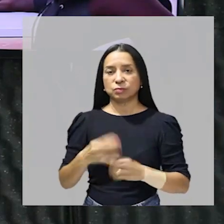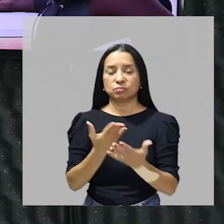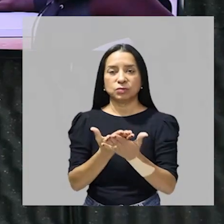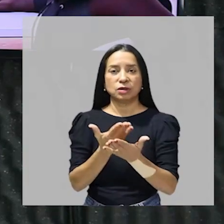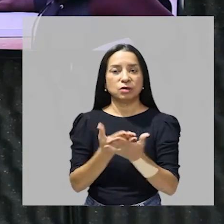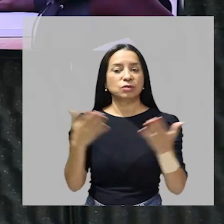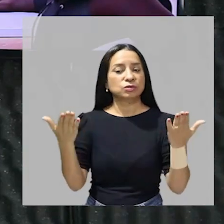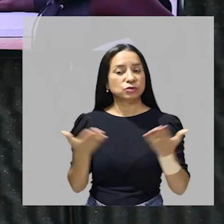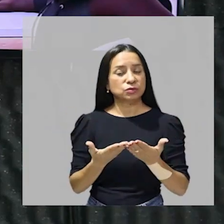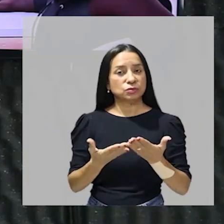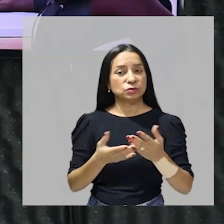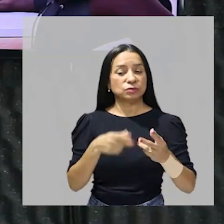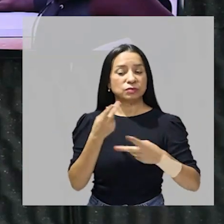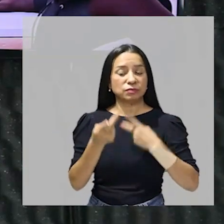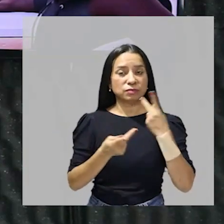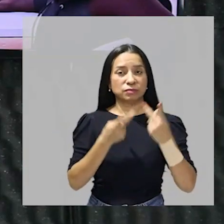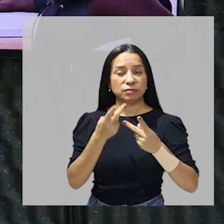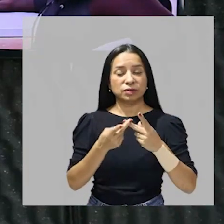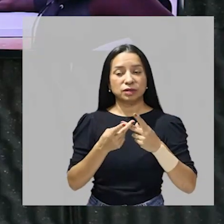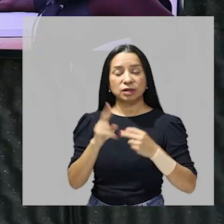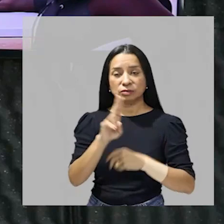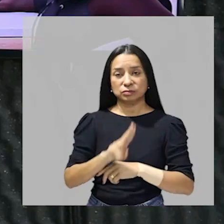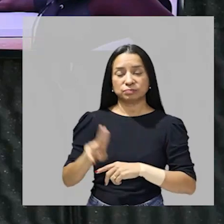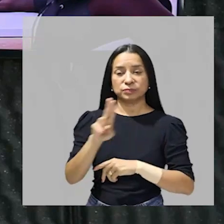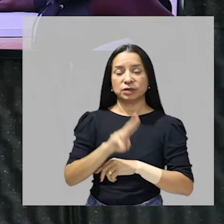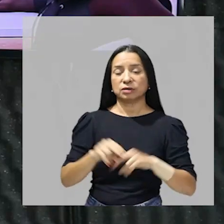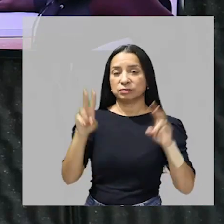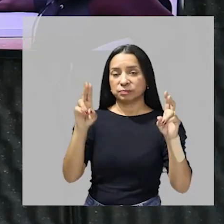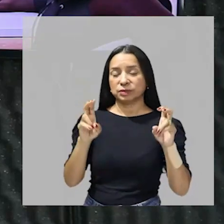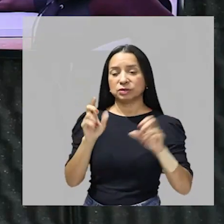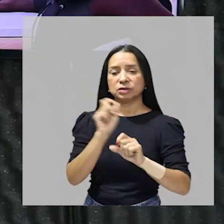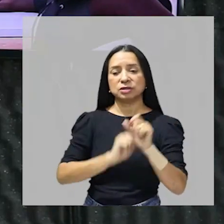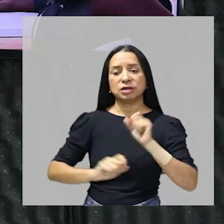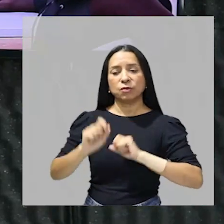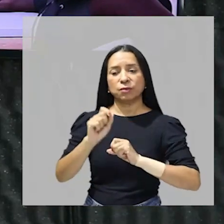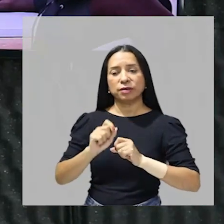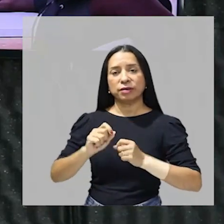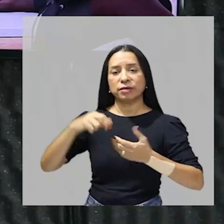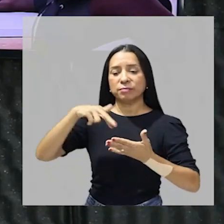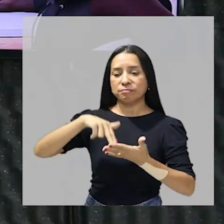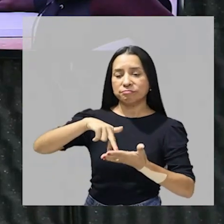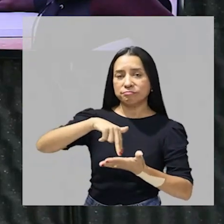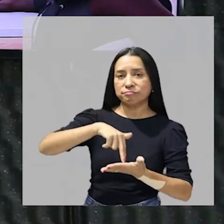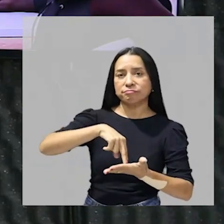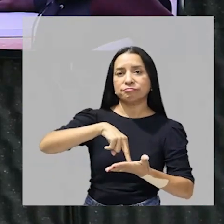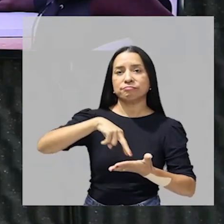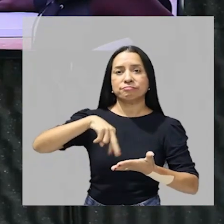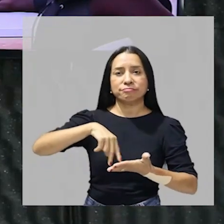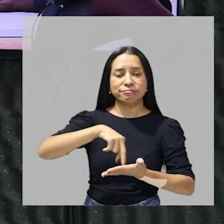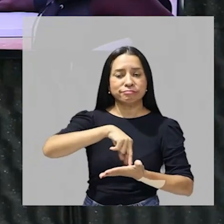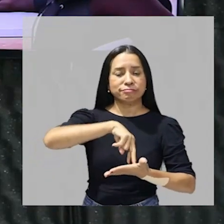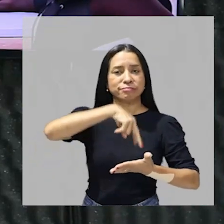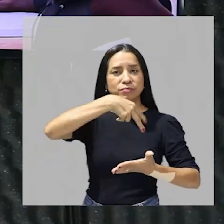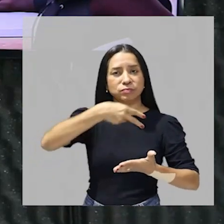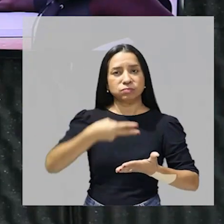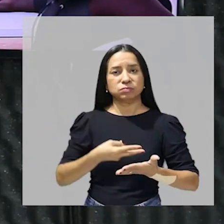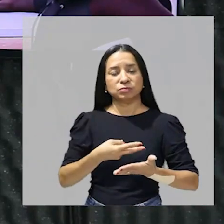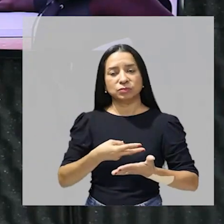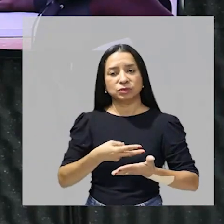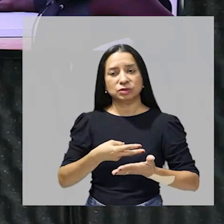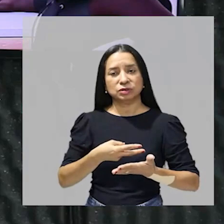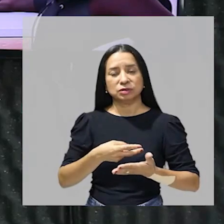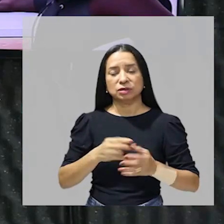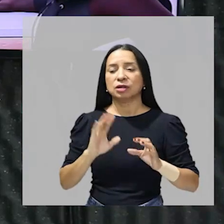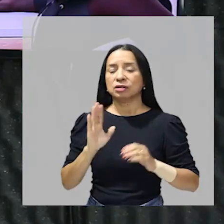falar de uma unidade temática que é a ginástica. Nós já falamos aqui sobre 4 unidades temáticas.